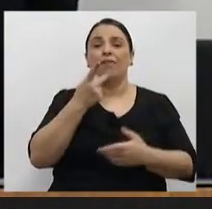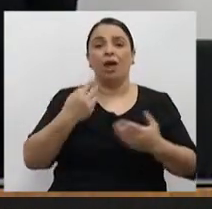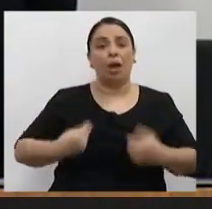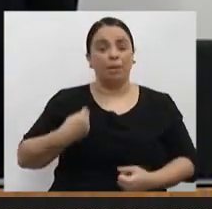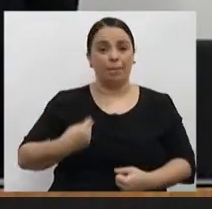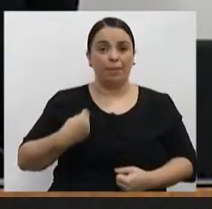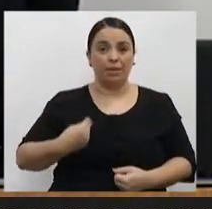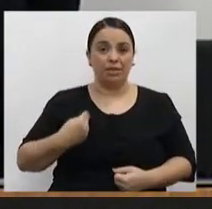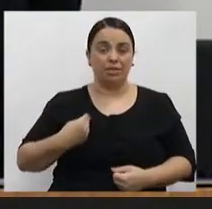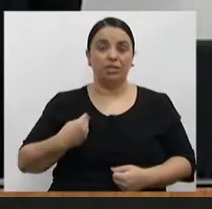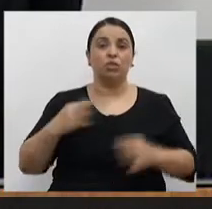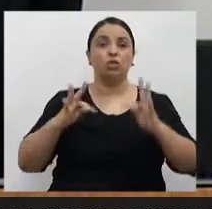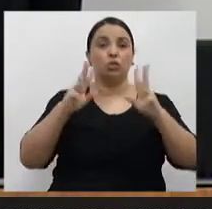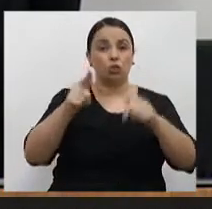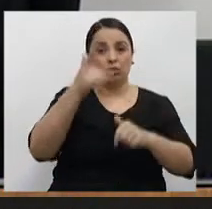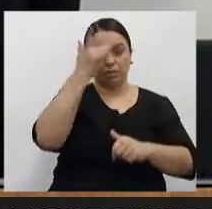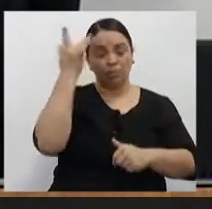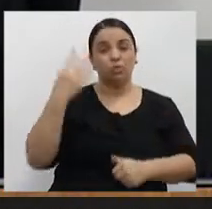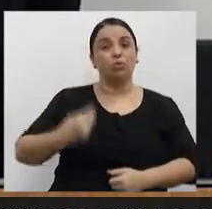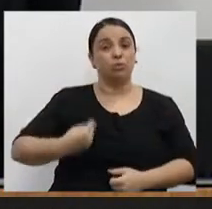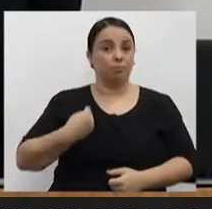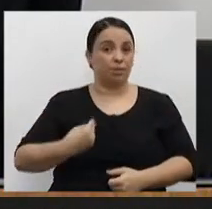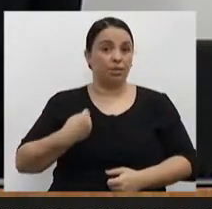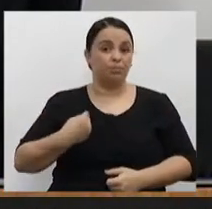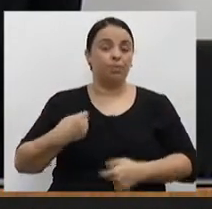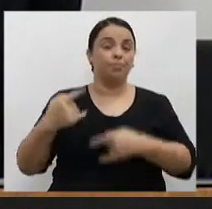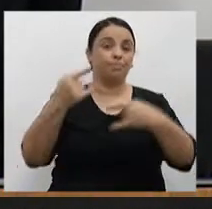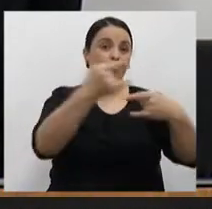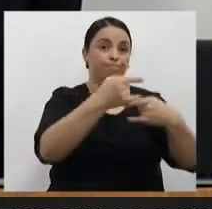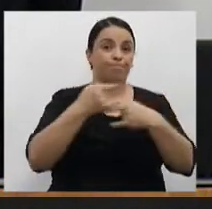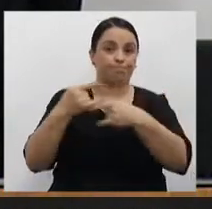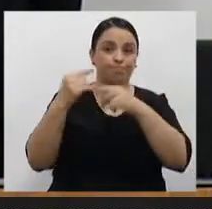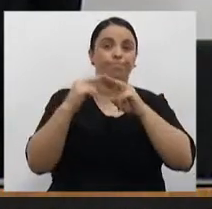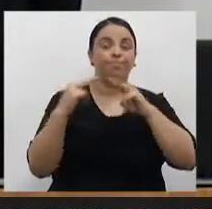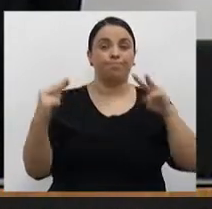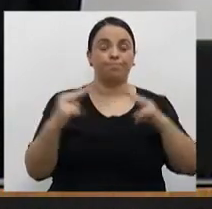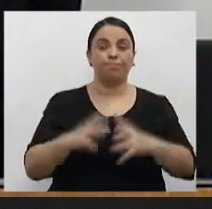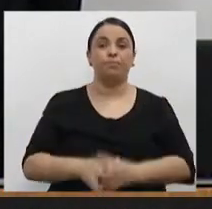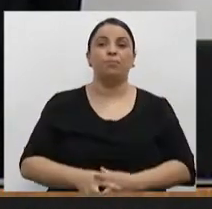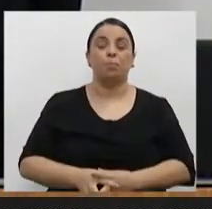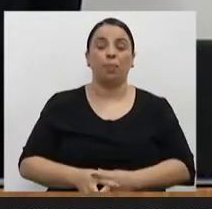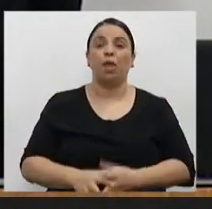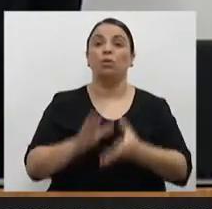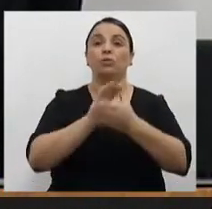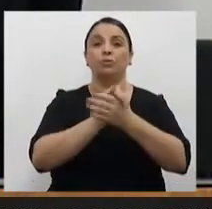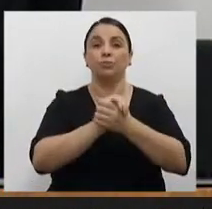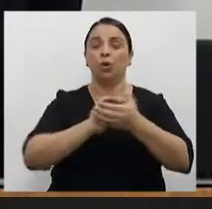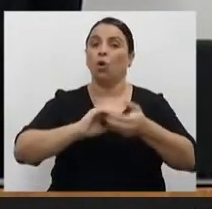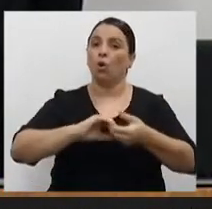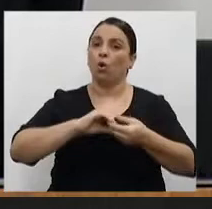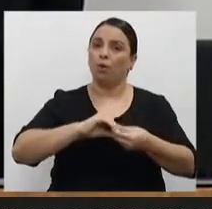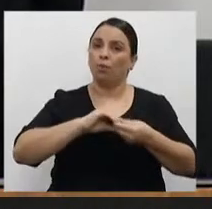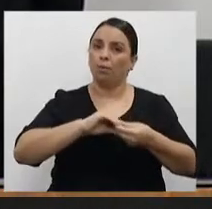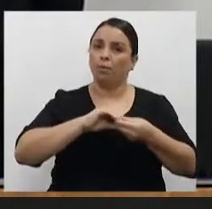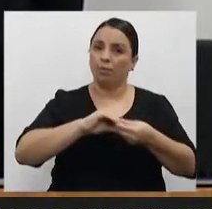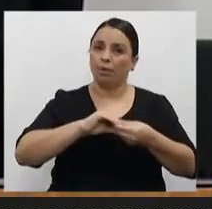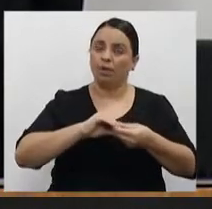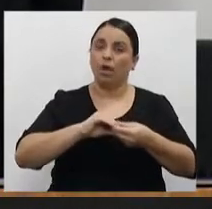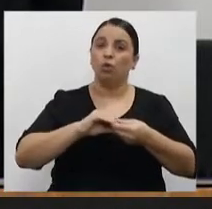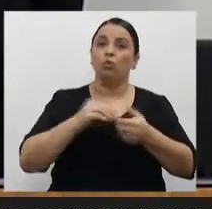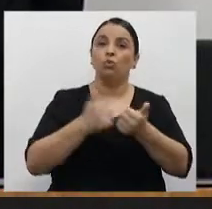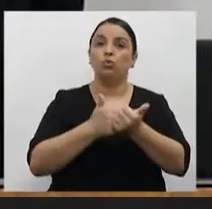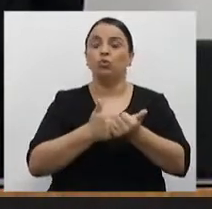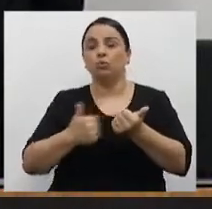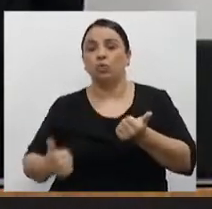aqui, tá, já registrado quem está conosco aqui participando. Quero cumprimentar nosso subsecretário